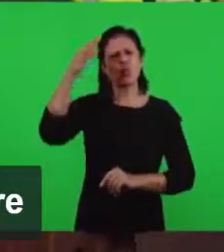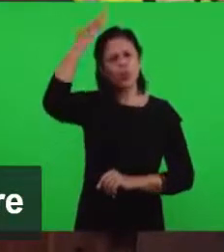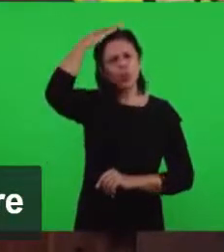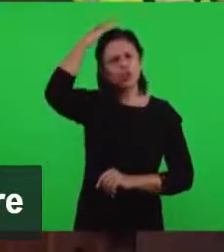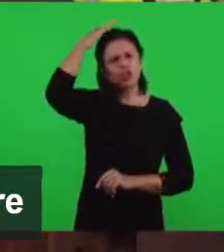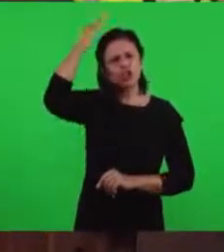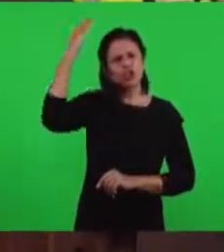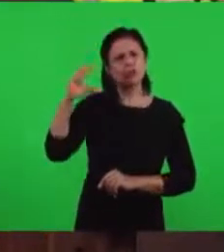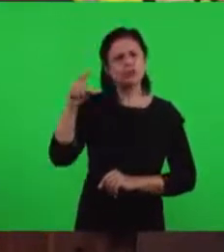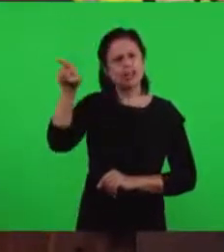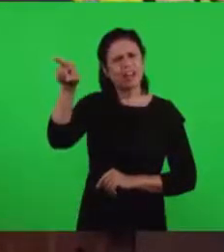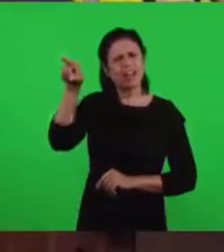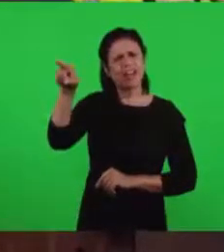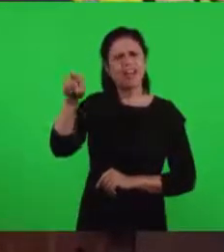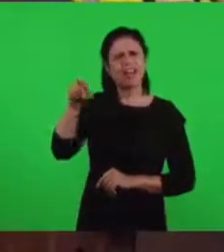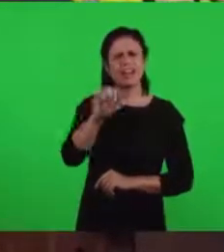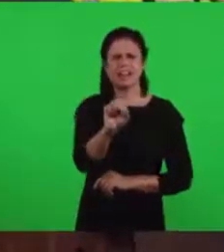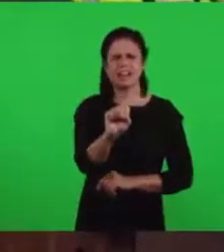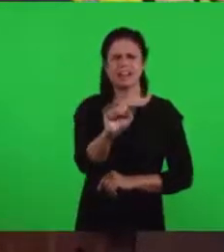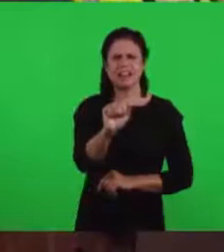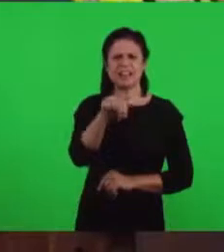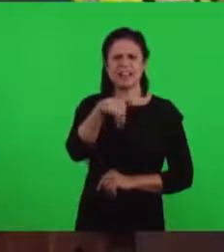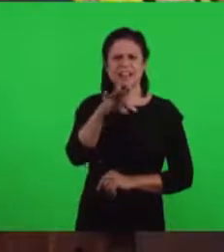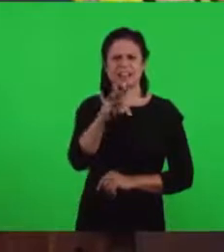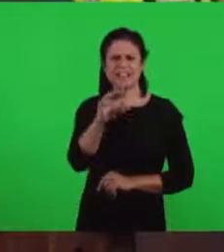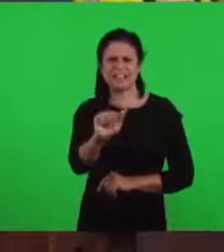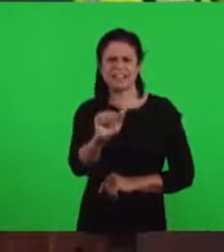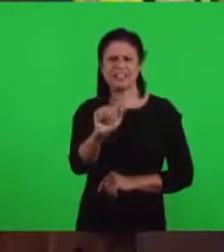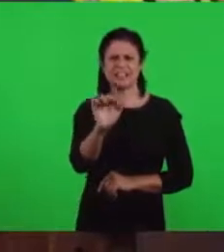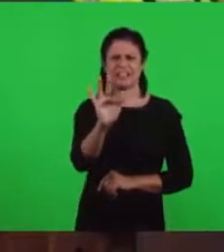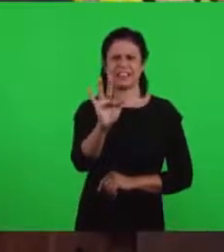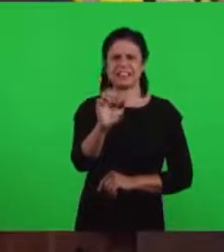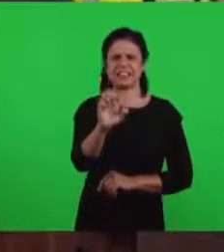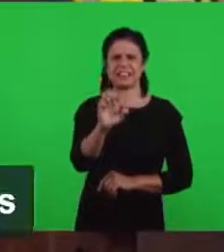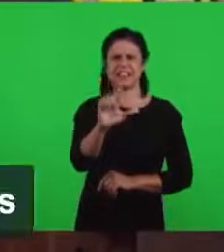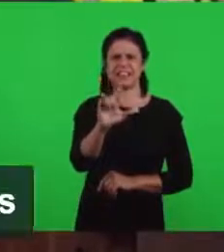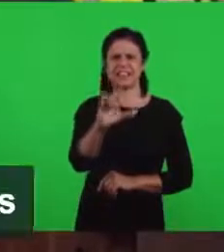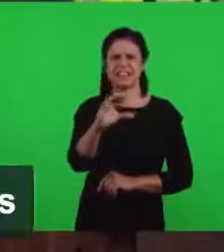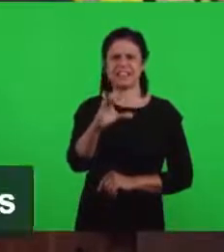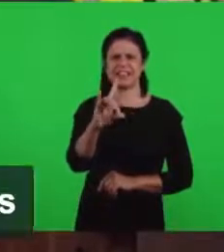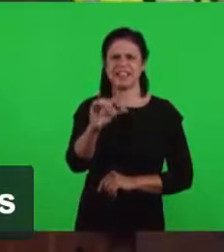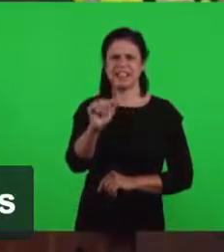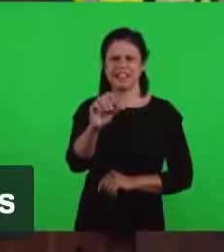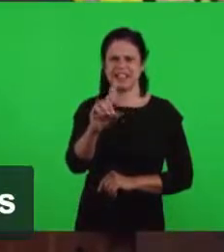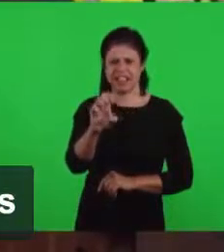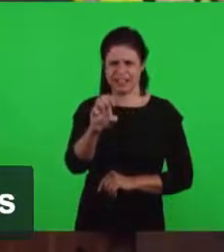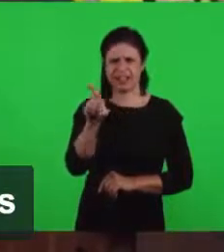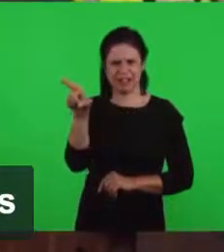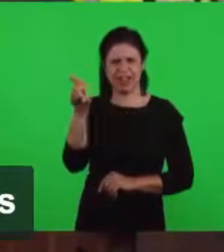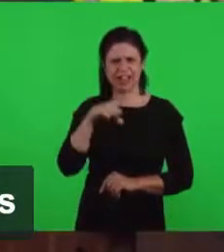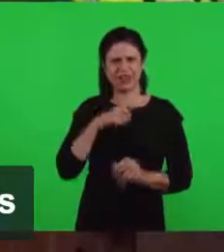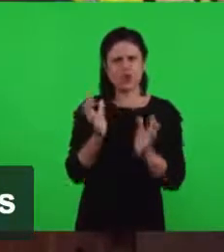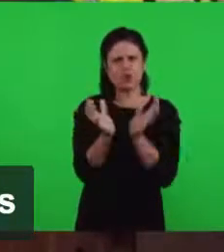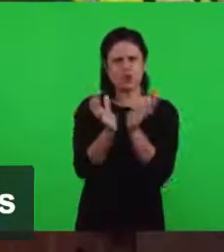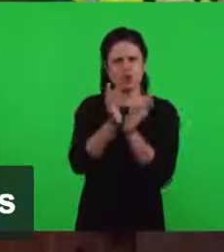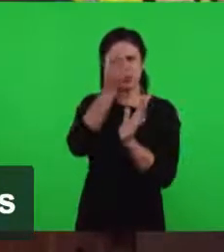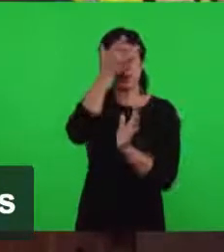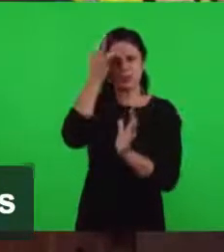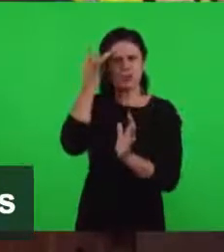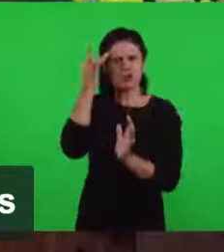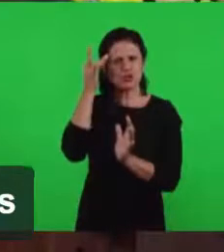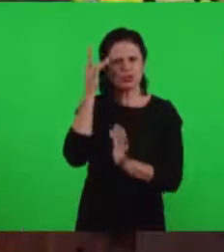um grupo de irmãos que sempre conosco essa